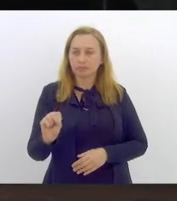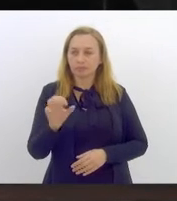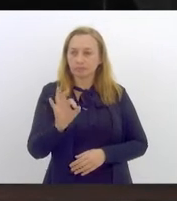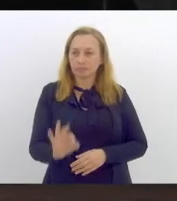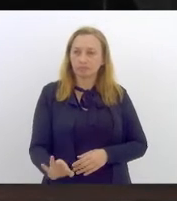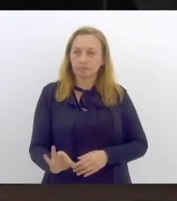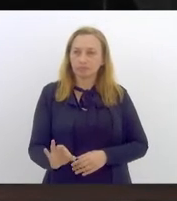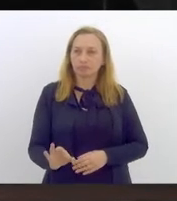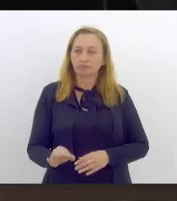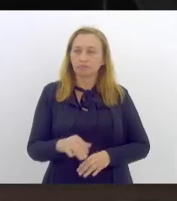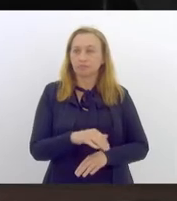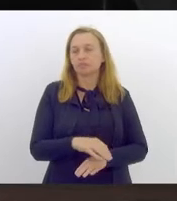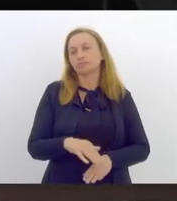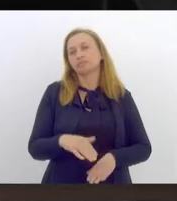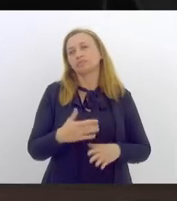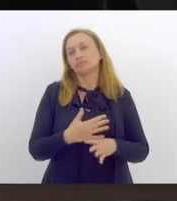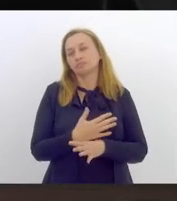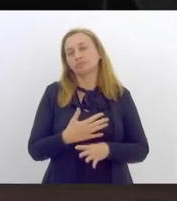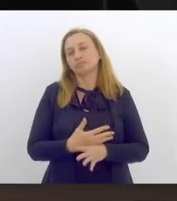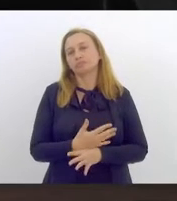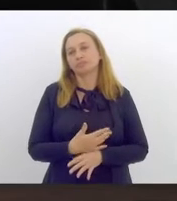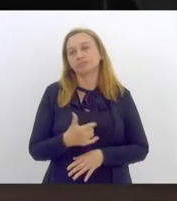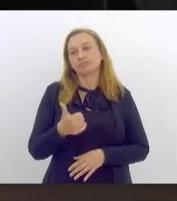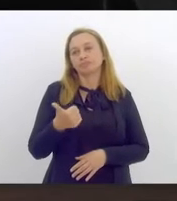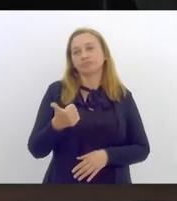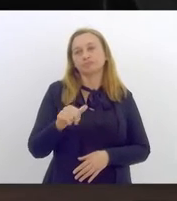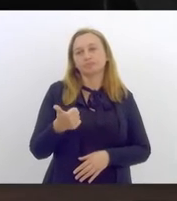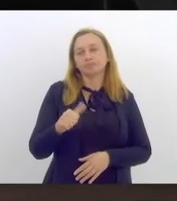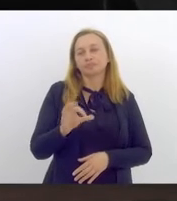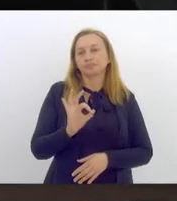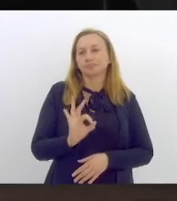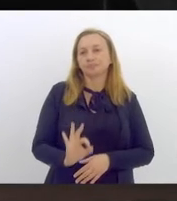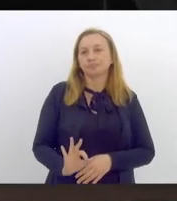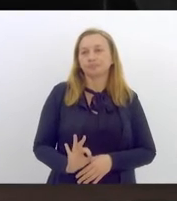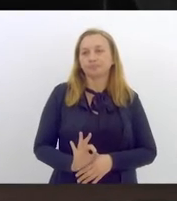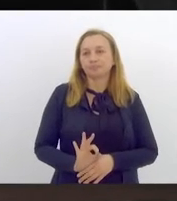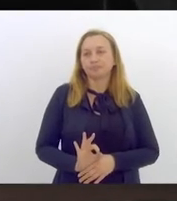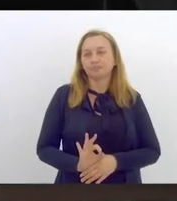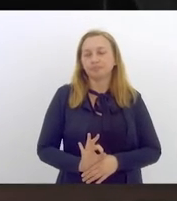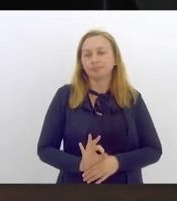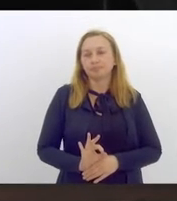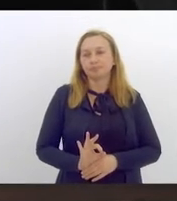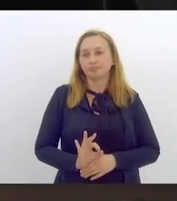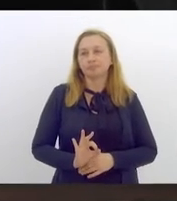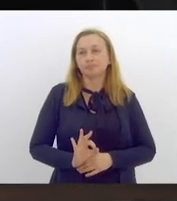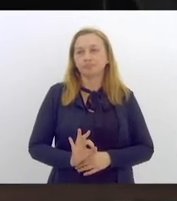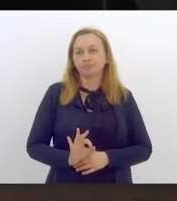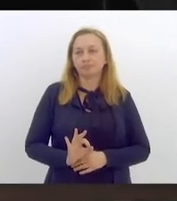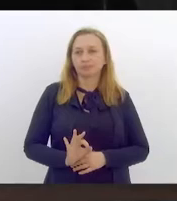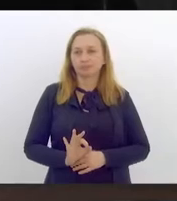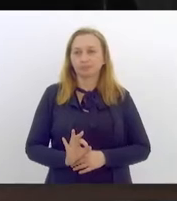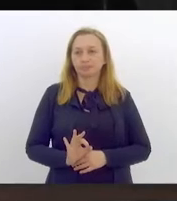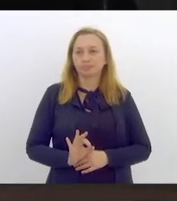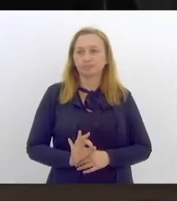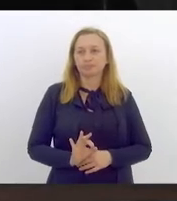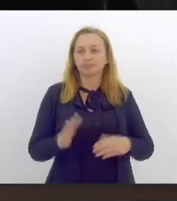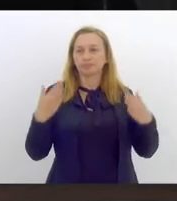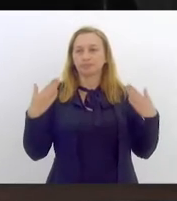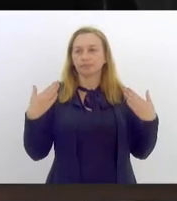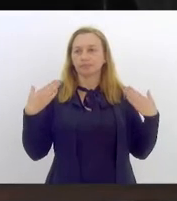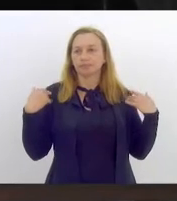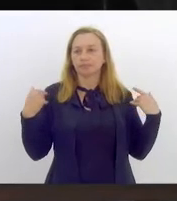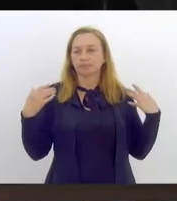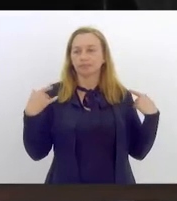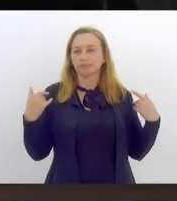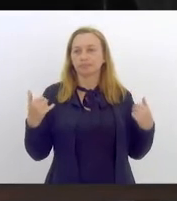no urbanismo e também de 11% na parte de desporto e lazer. E